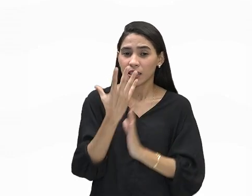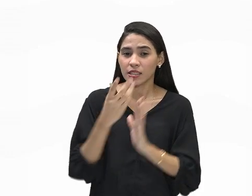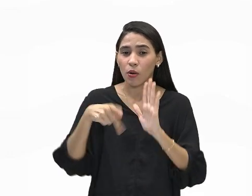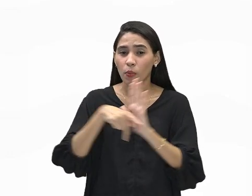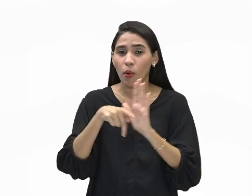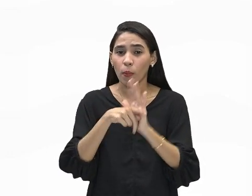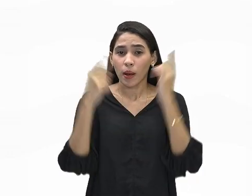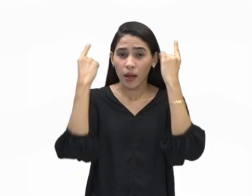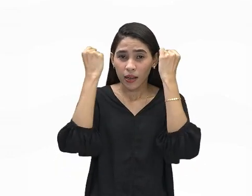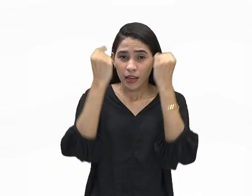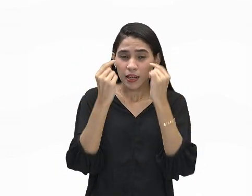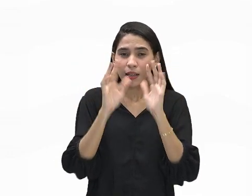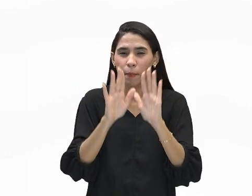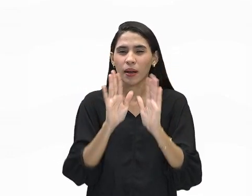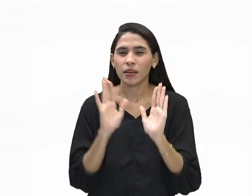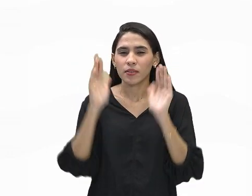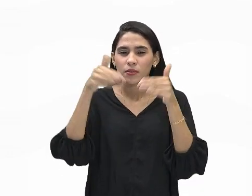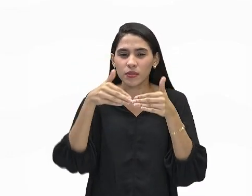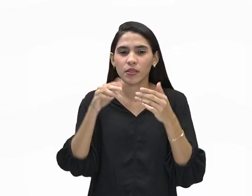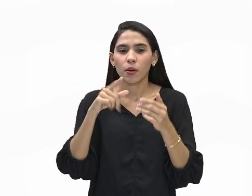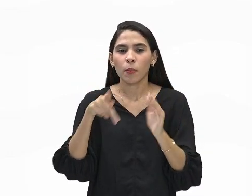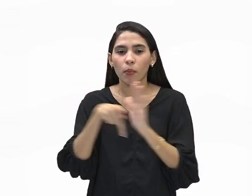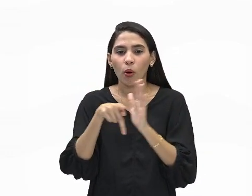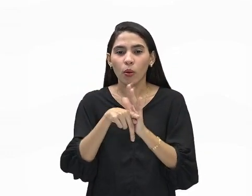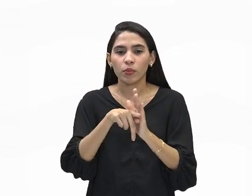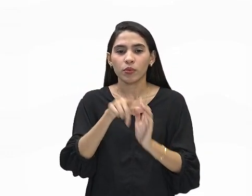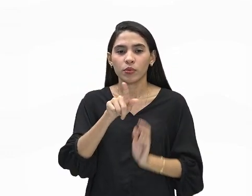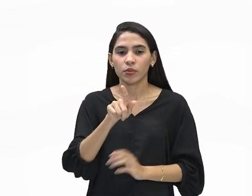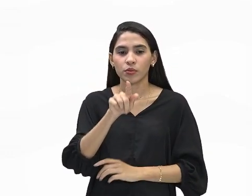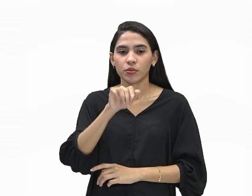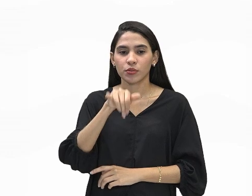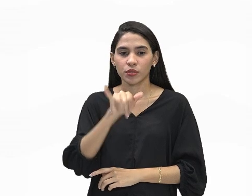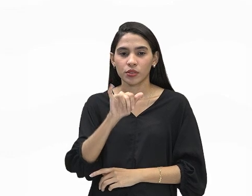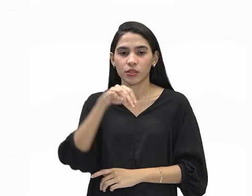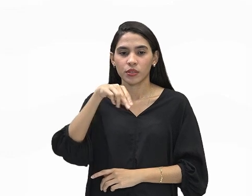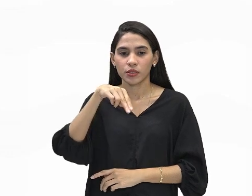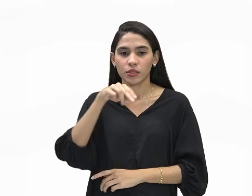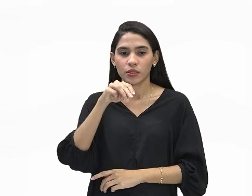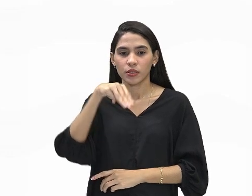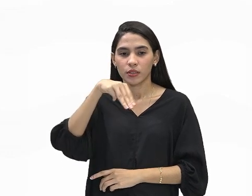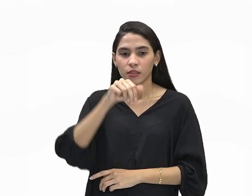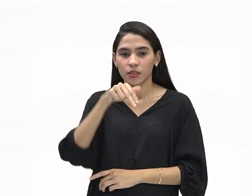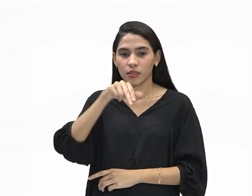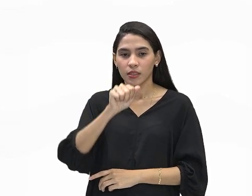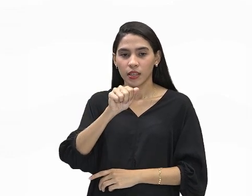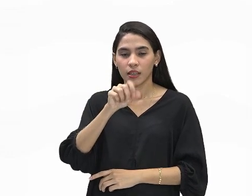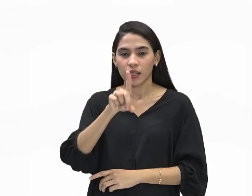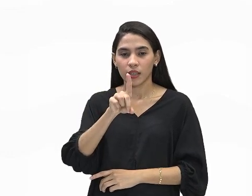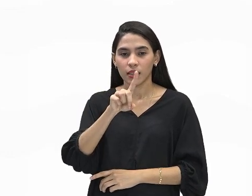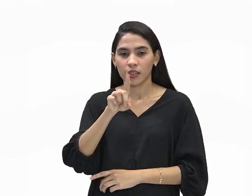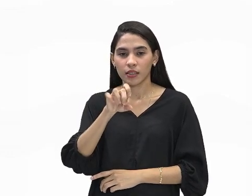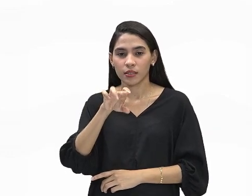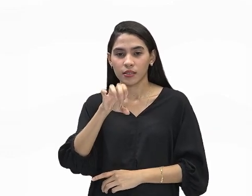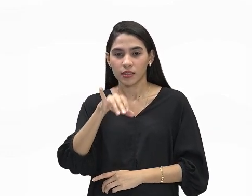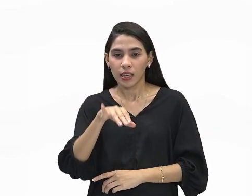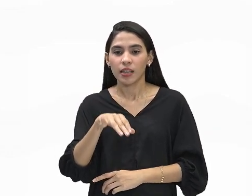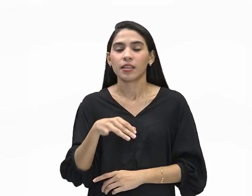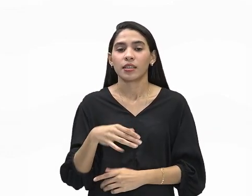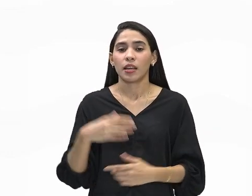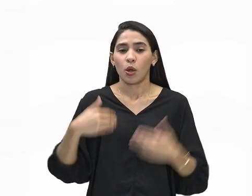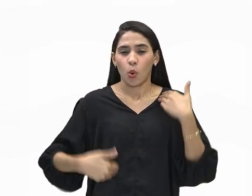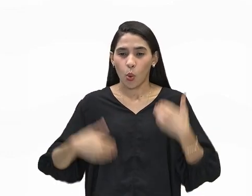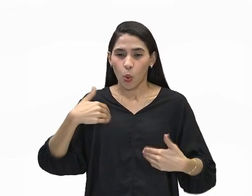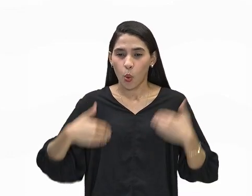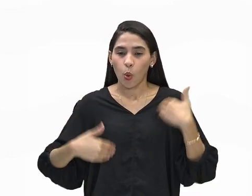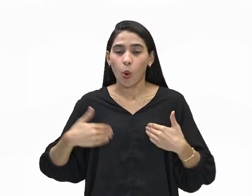grego, mais especificamente do termo gymnasium, que significa, em sua essência, exercício com o corpo nu,